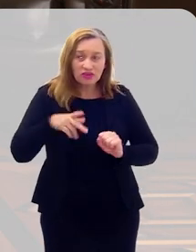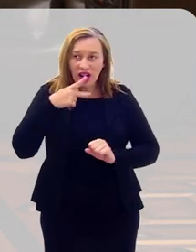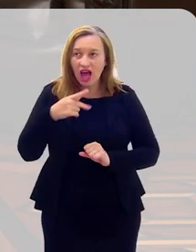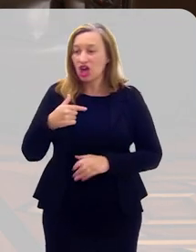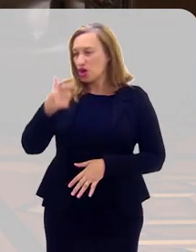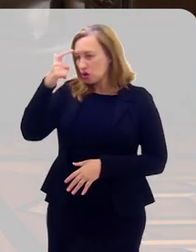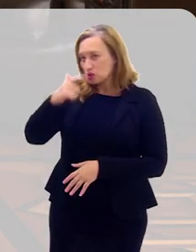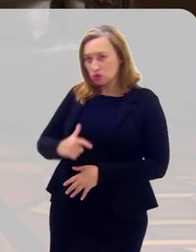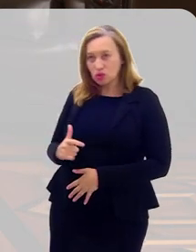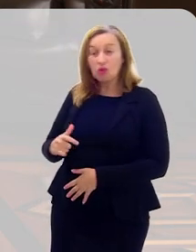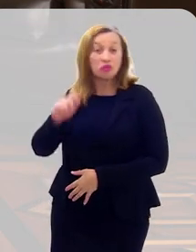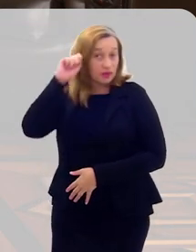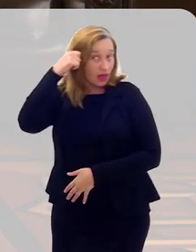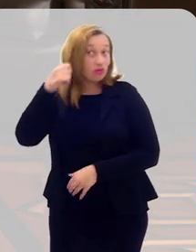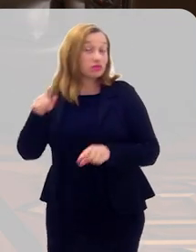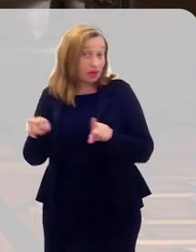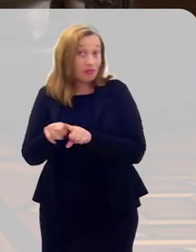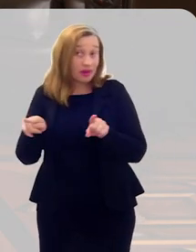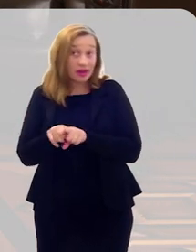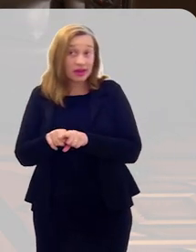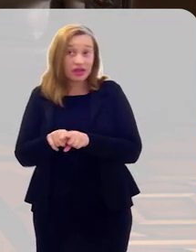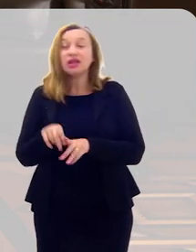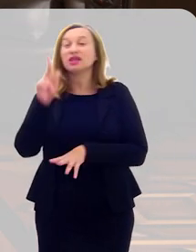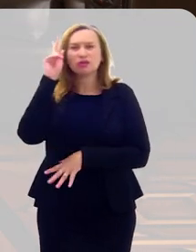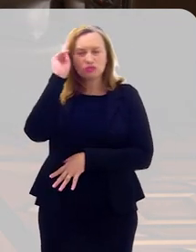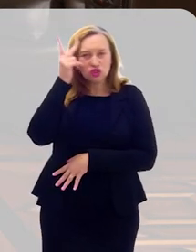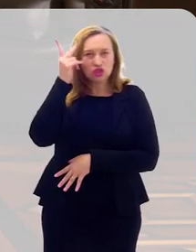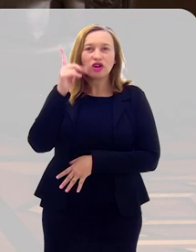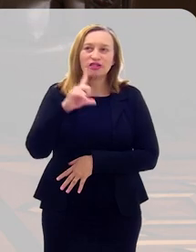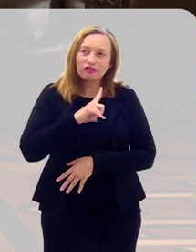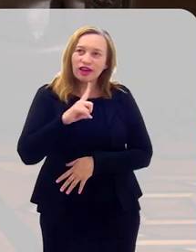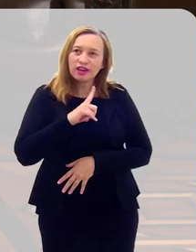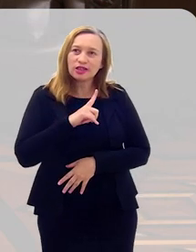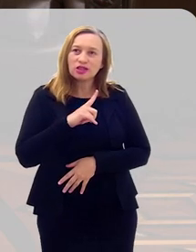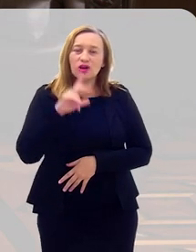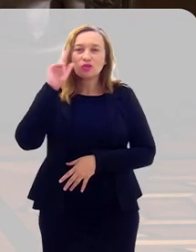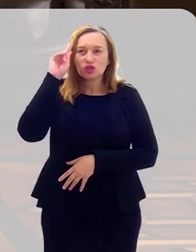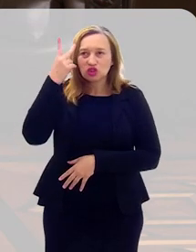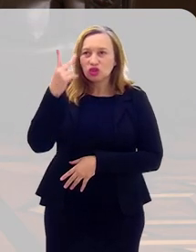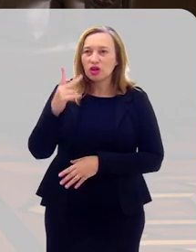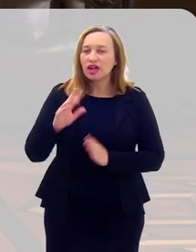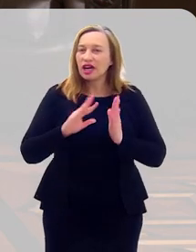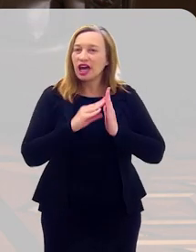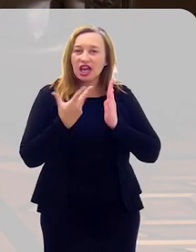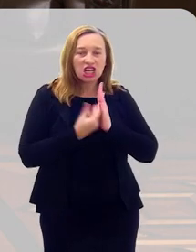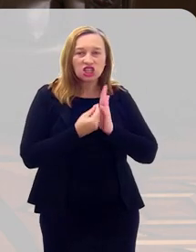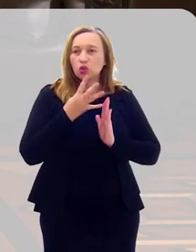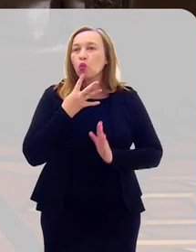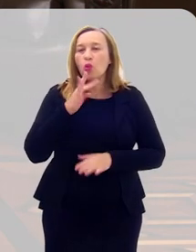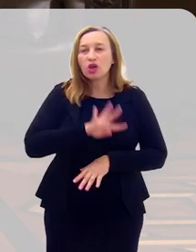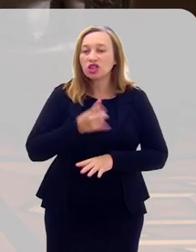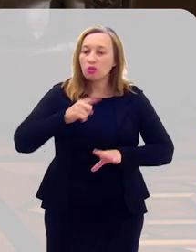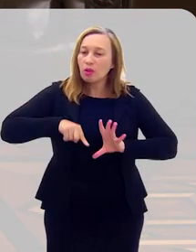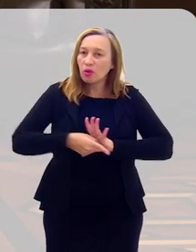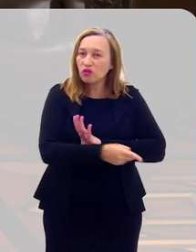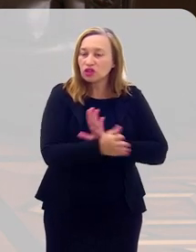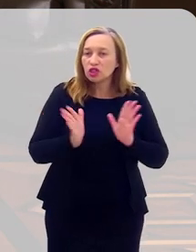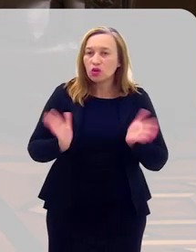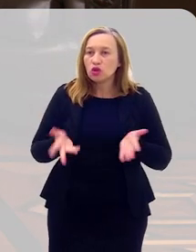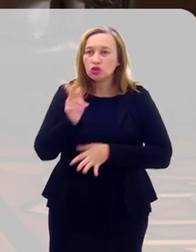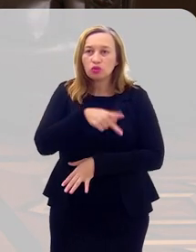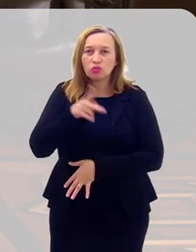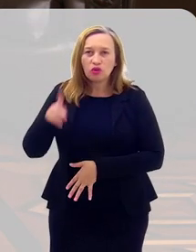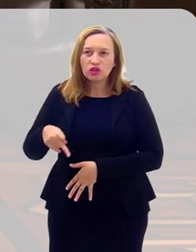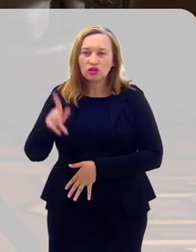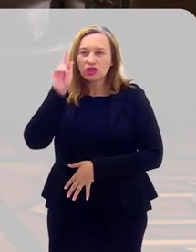Então, tá. Afinal de contas, o seu apresentador é um crioulo. É um negão. E tem uma história. Coisa linda. Tem uma história que a igreja não conhece. Eu me aprofundei